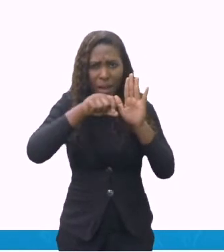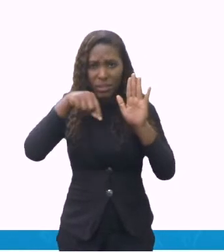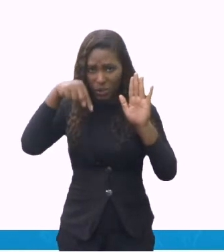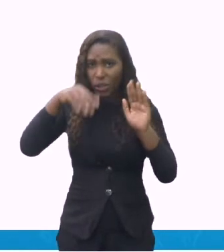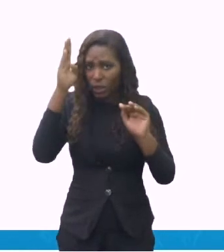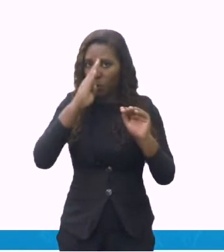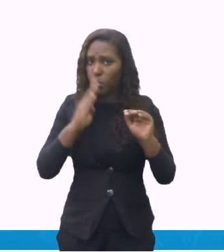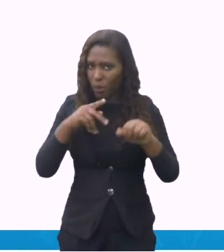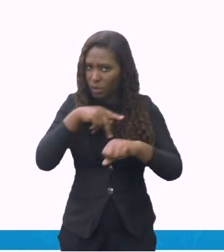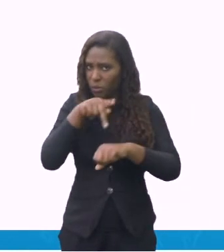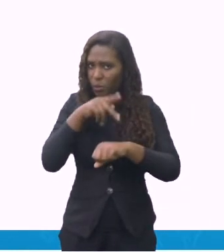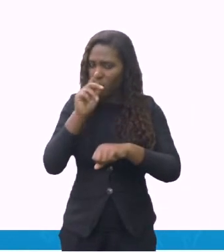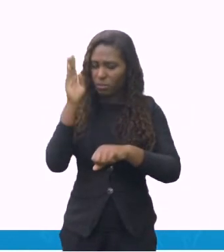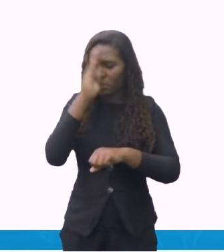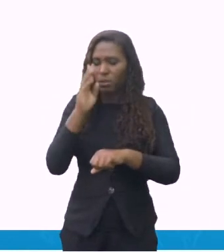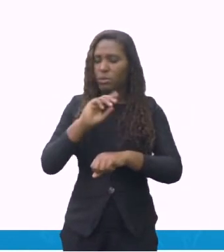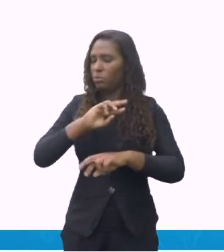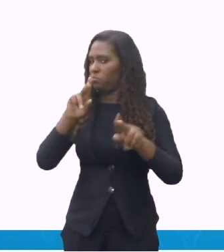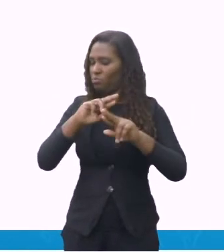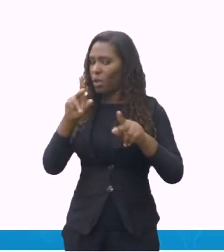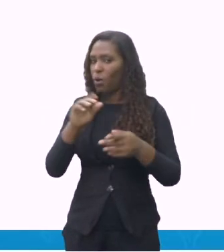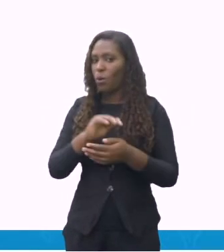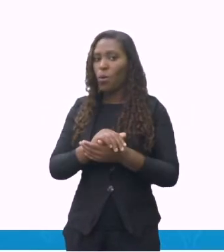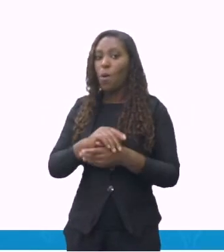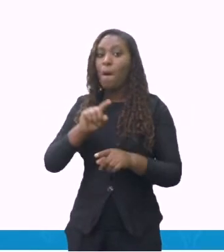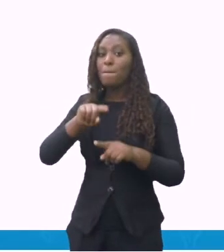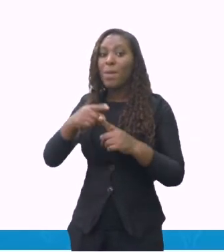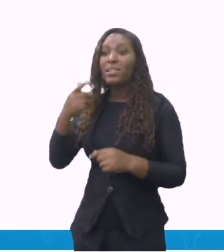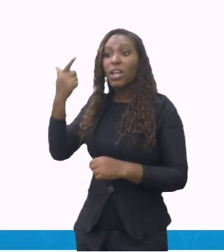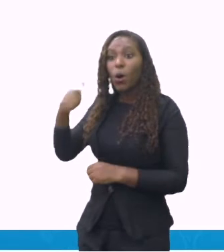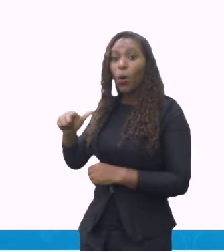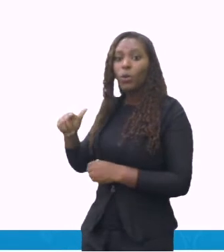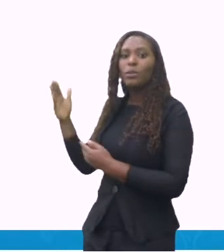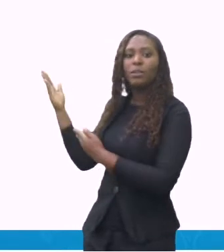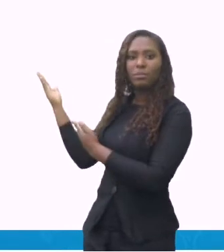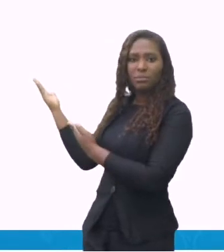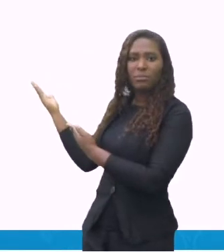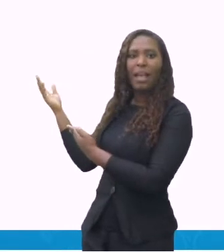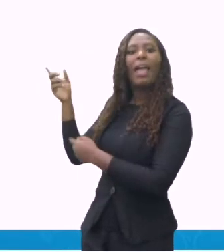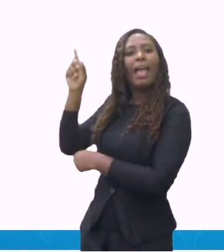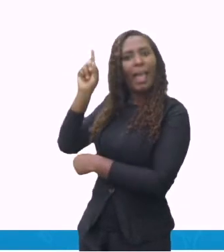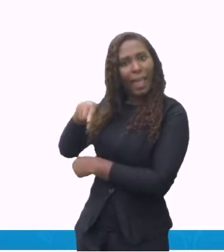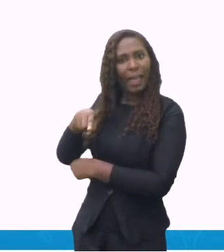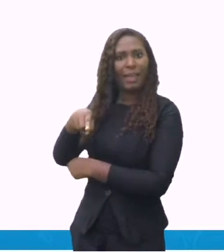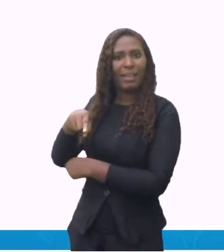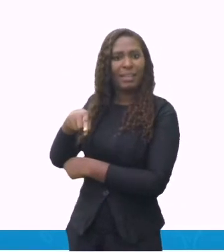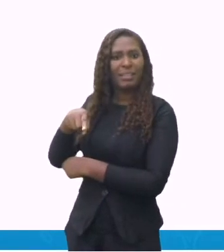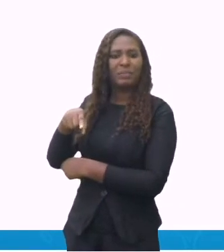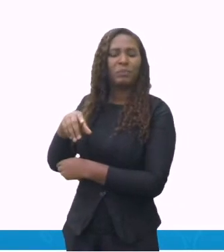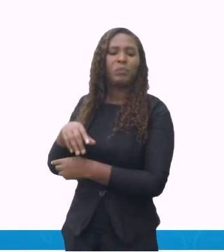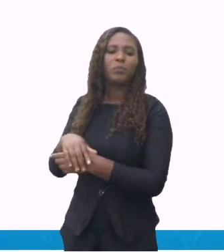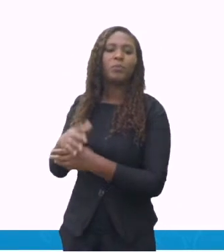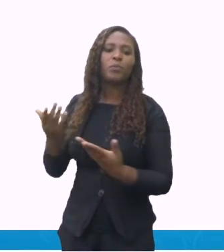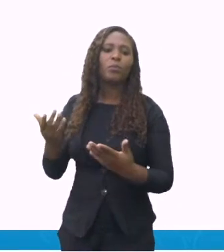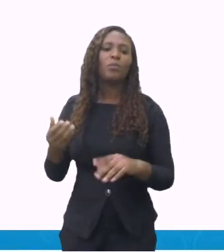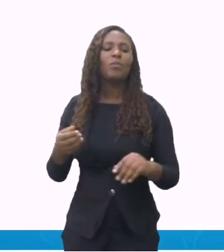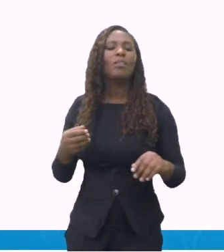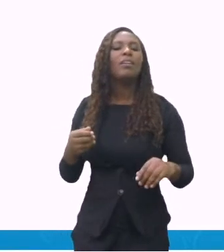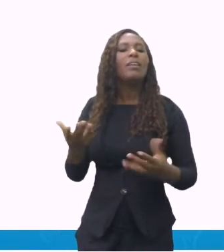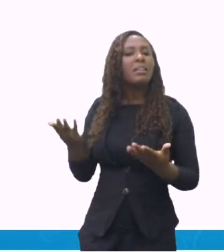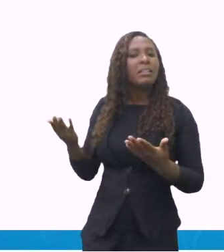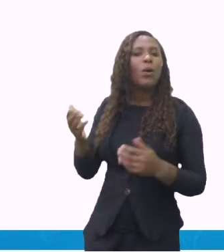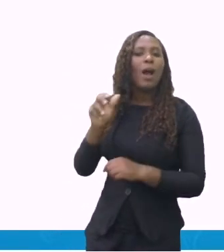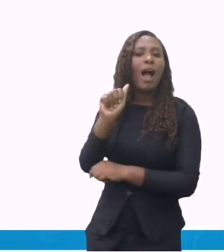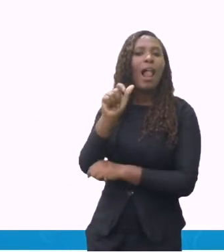mas esta imagem é daqui do Brasil. Essa aqui é lá do estado do Alagoas,